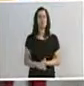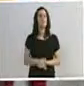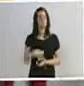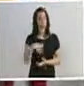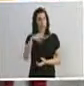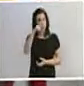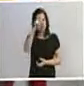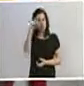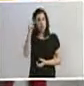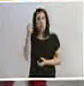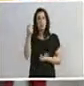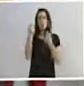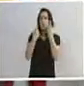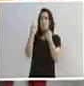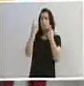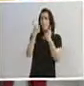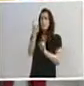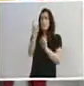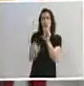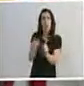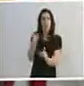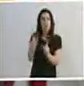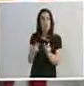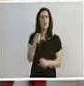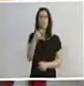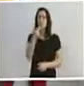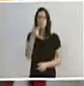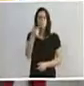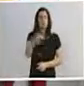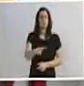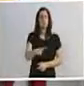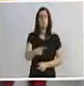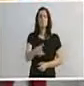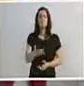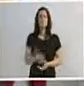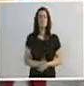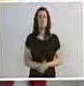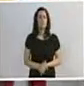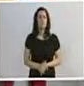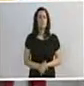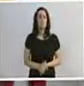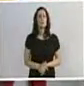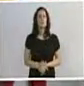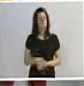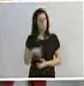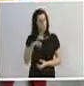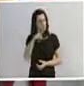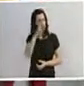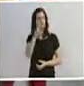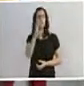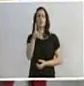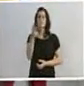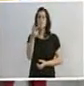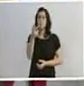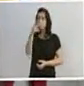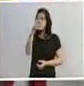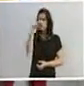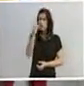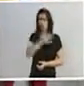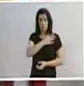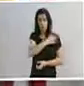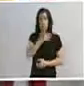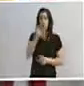que se preocupa com as pessoas, eu tenho sido contundente e ratifico de forma intensa isso. O prefeito se preocupa com as pessoas,